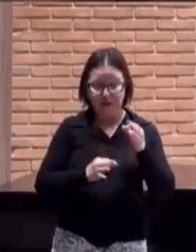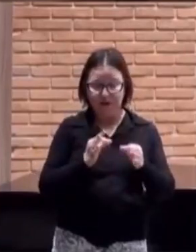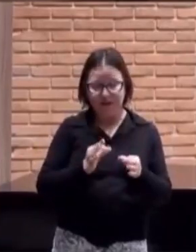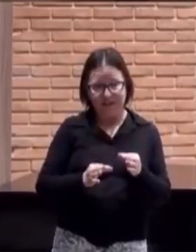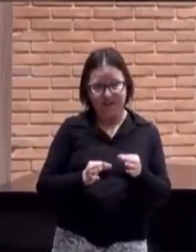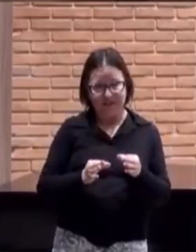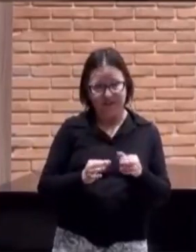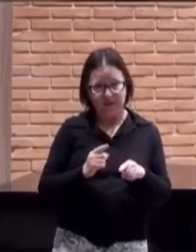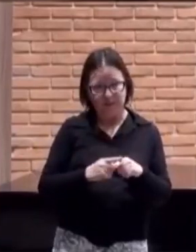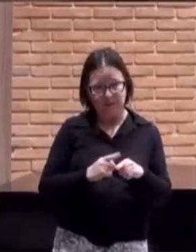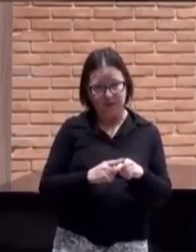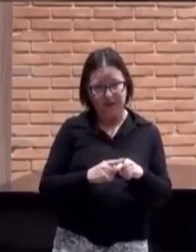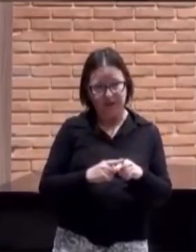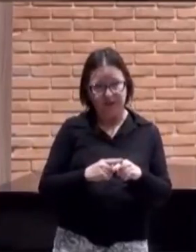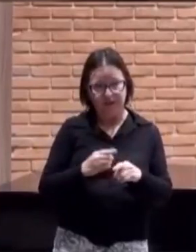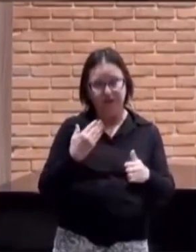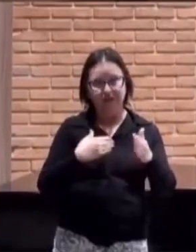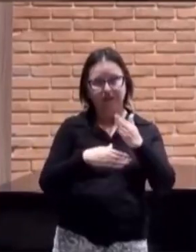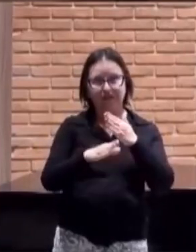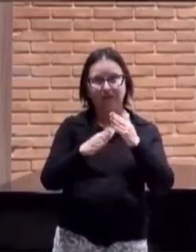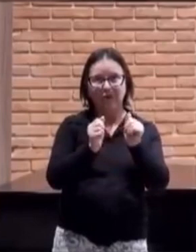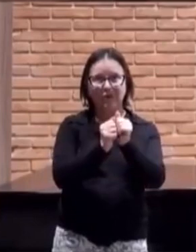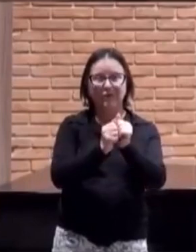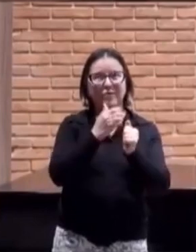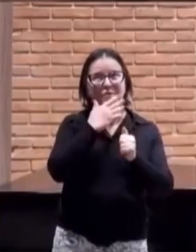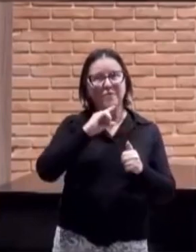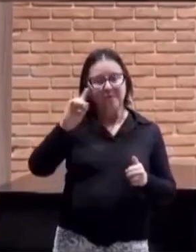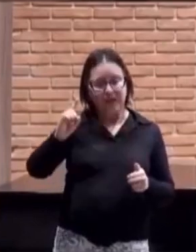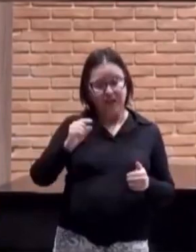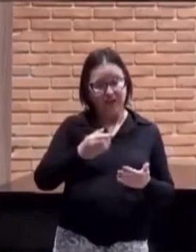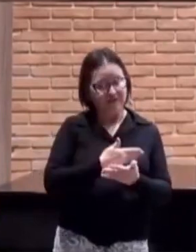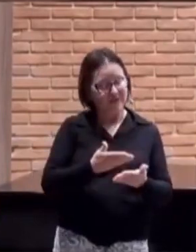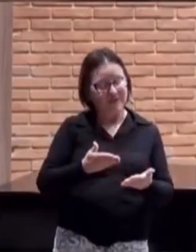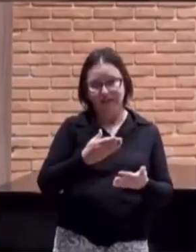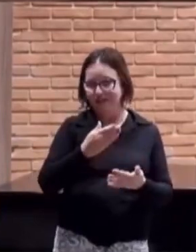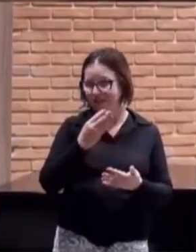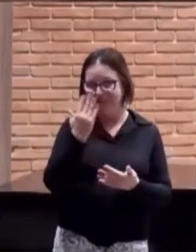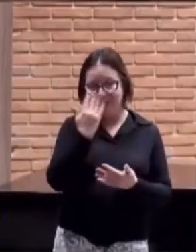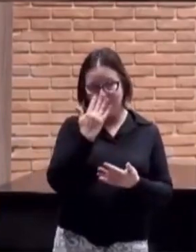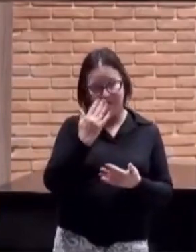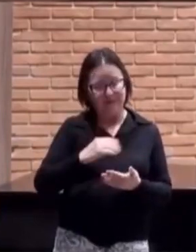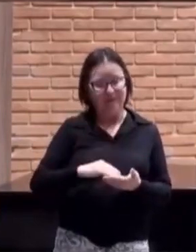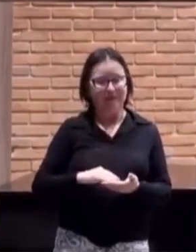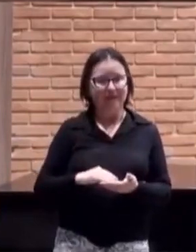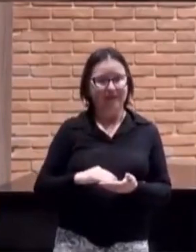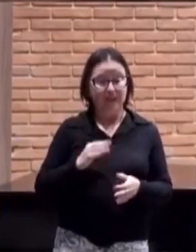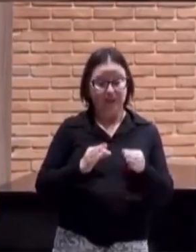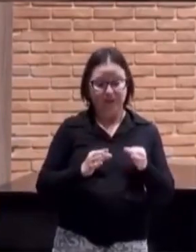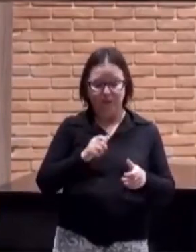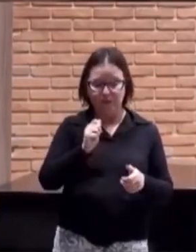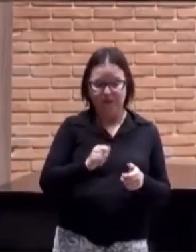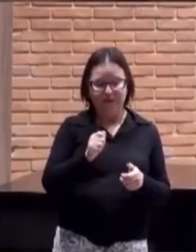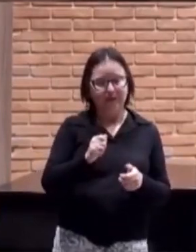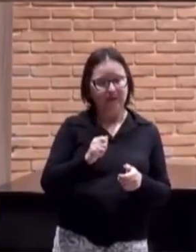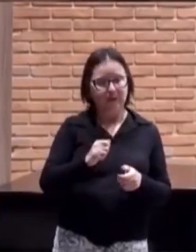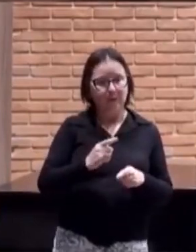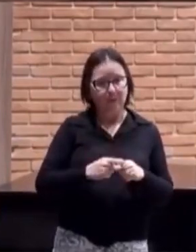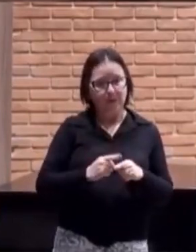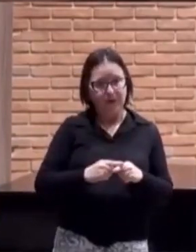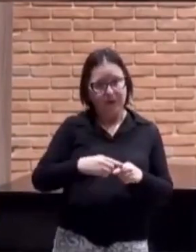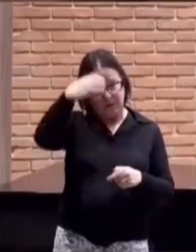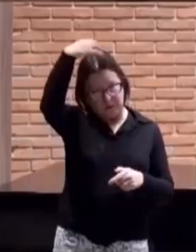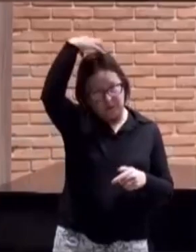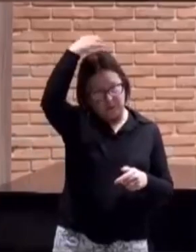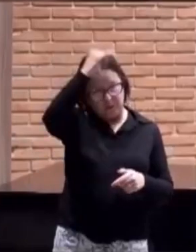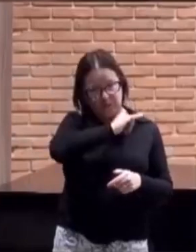justiça, porque vou para o Pai e não me vereis mais. Do juízo, porque o príncipe deste